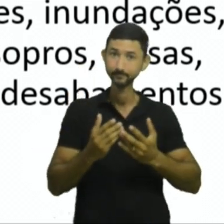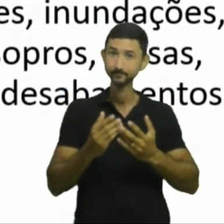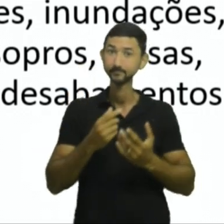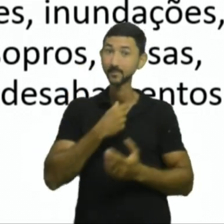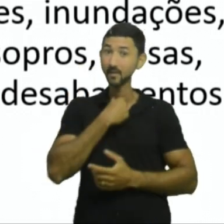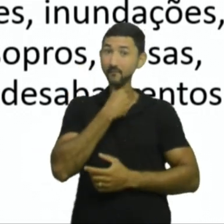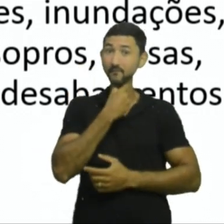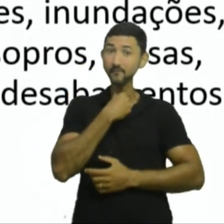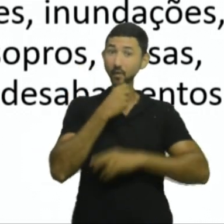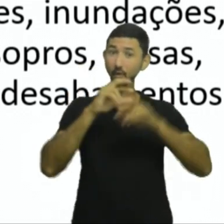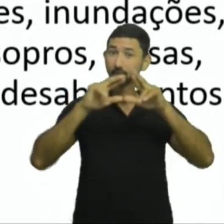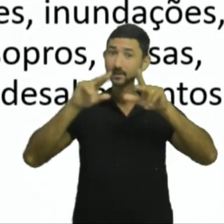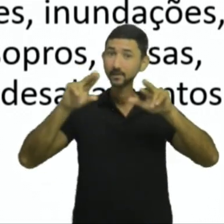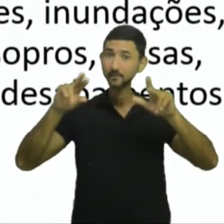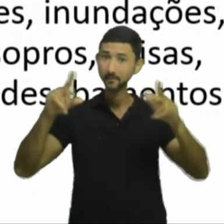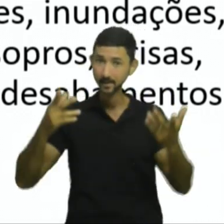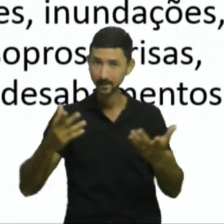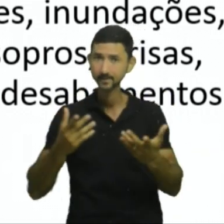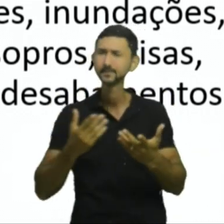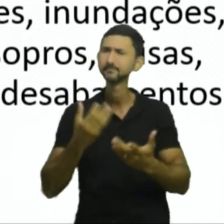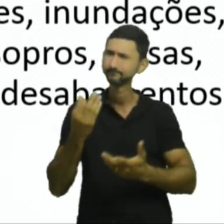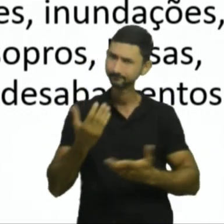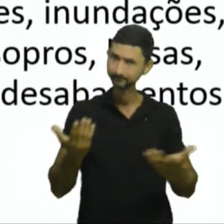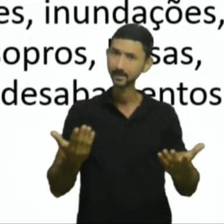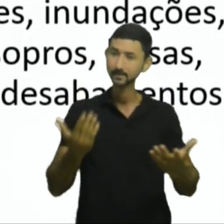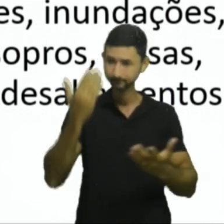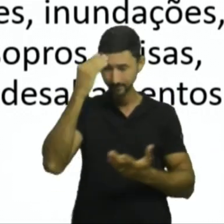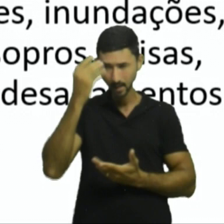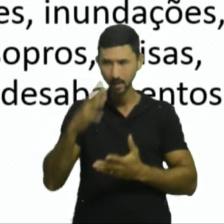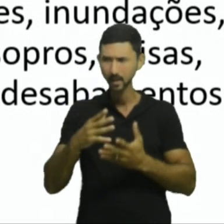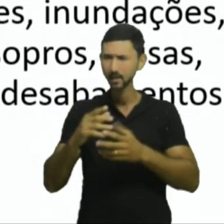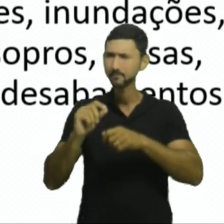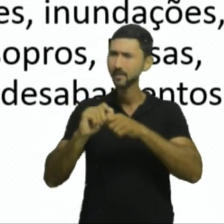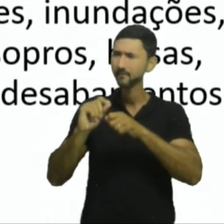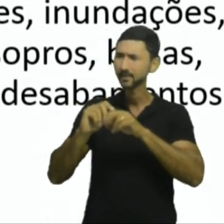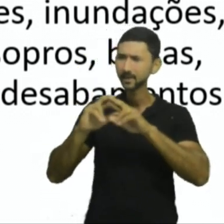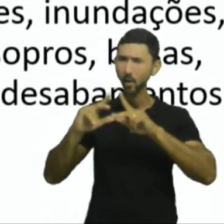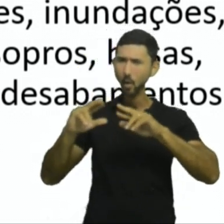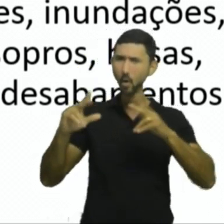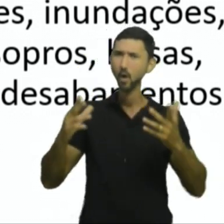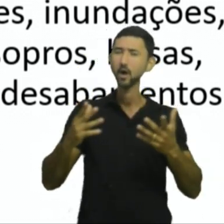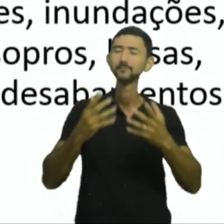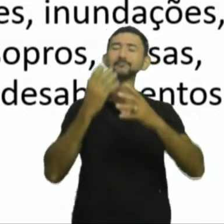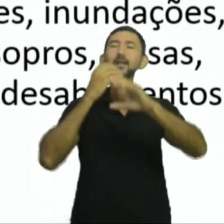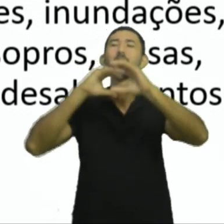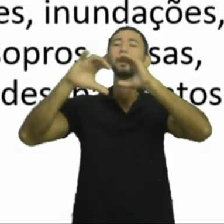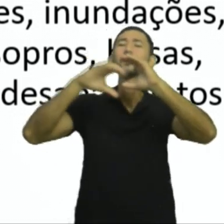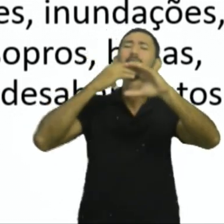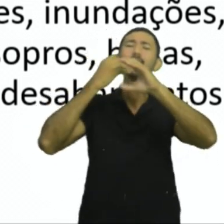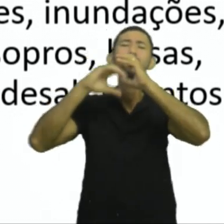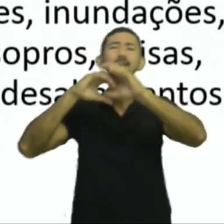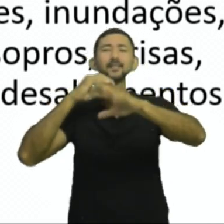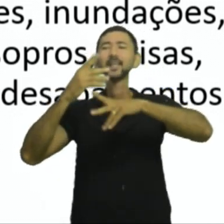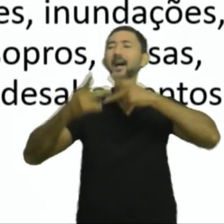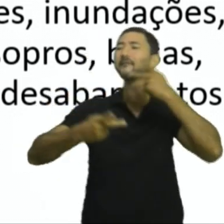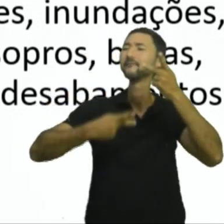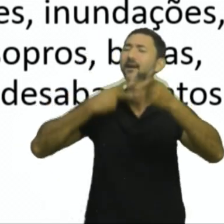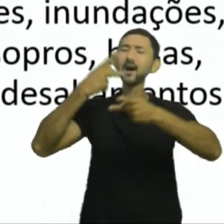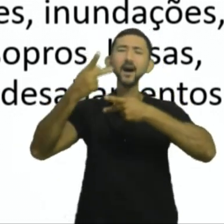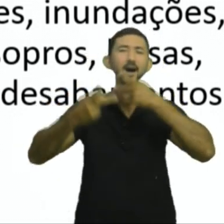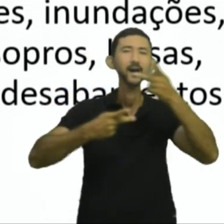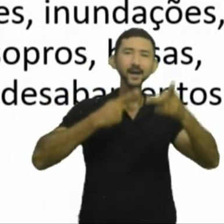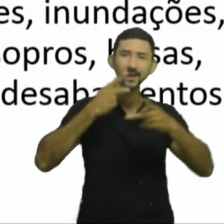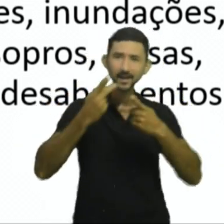vozes diferenciadas, né, que com certeza nós gostamos de fazer, cantadas e